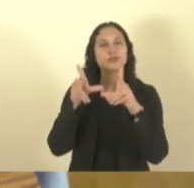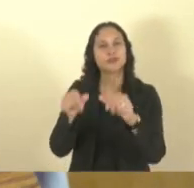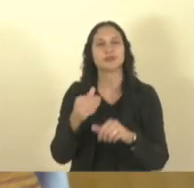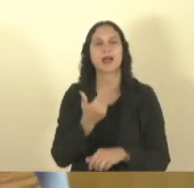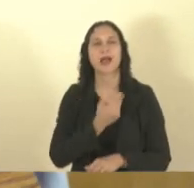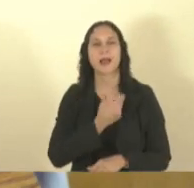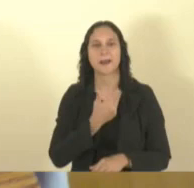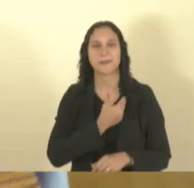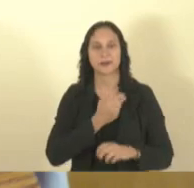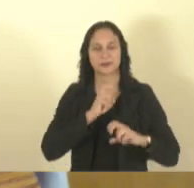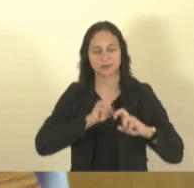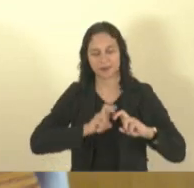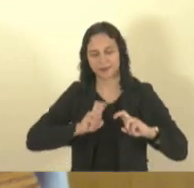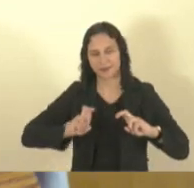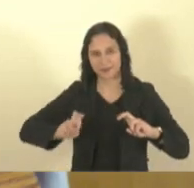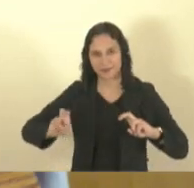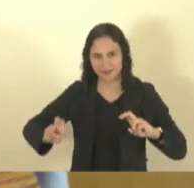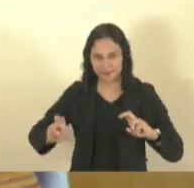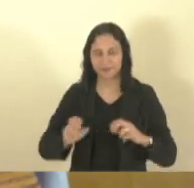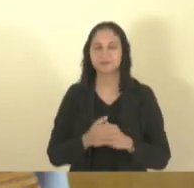compondo a mesa.